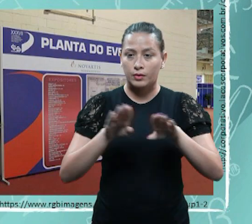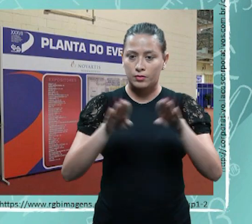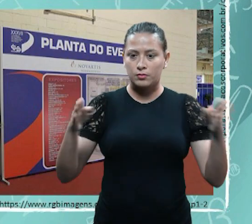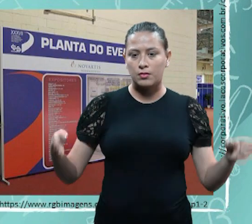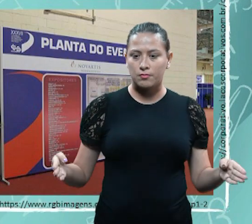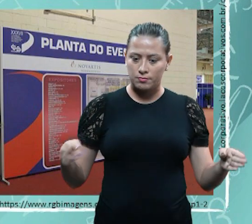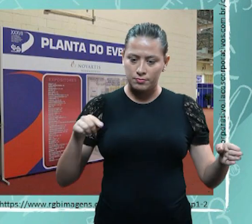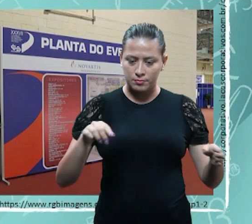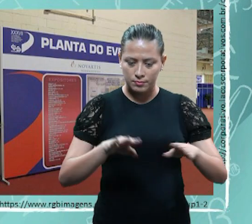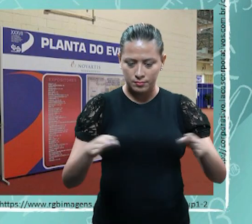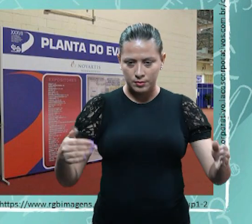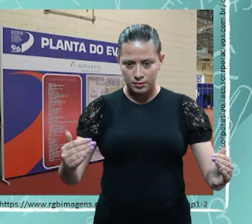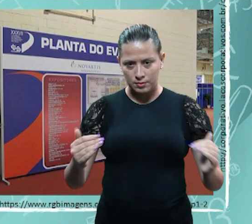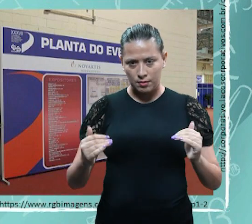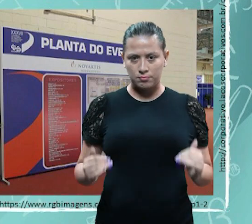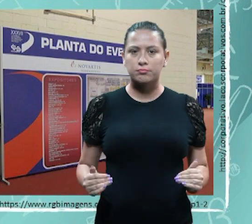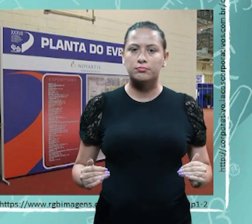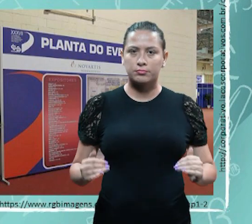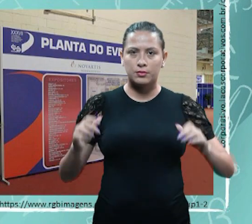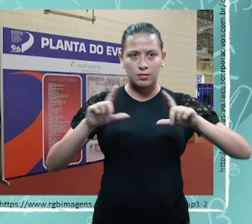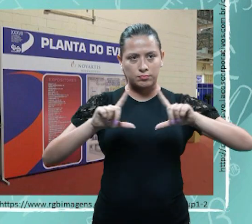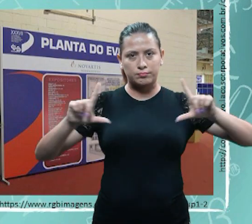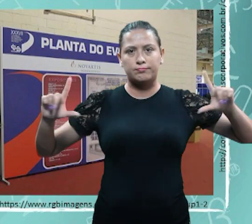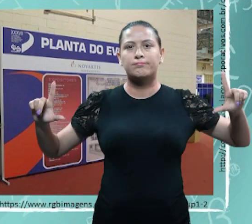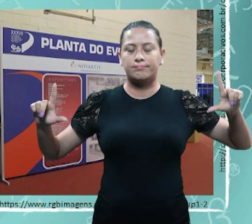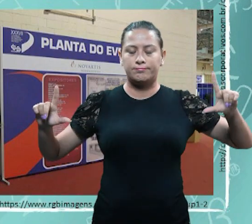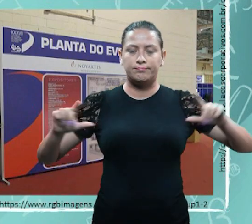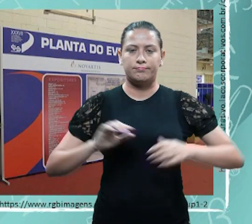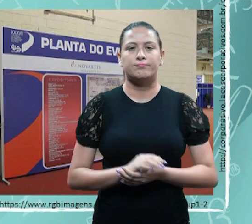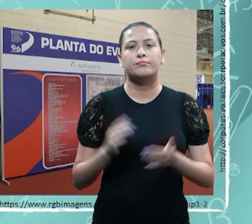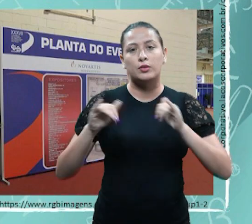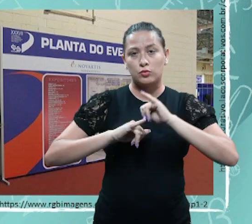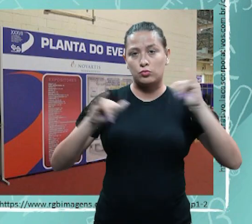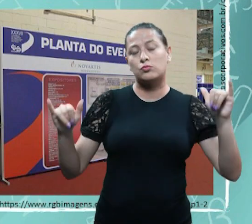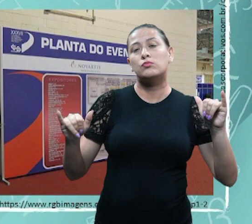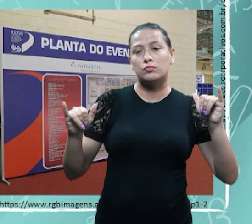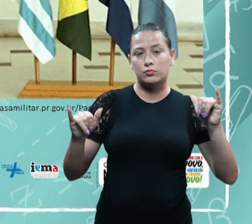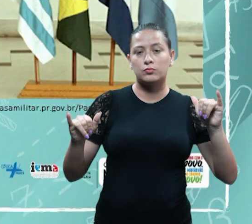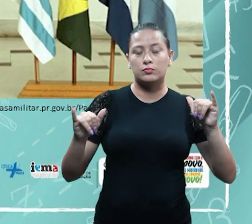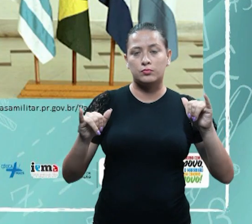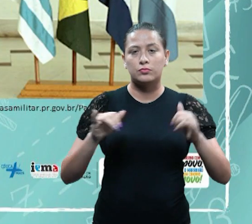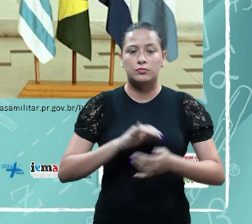mesa central. Também a gente tem que pensar em tudo isso para divulgação até do nosso patrocinador.